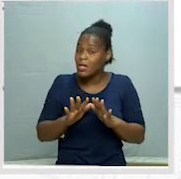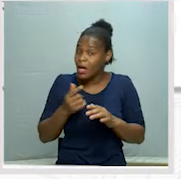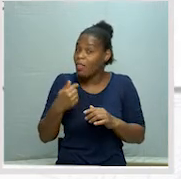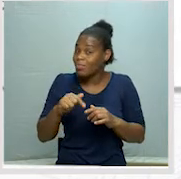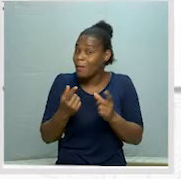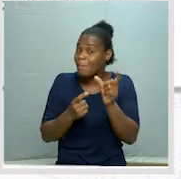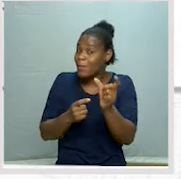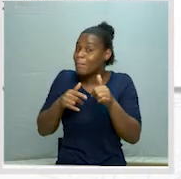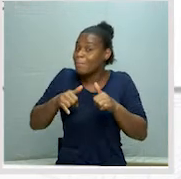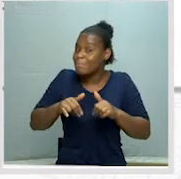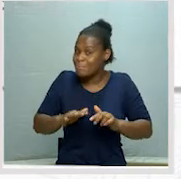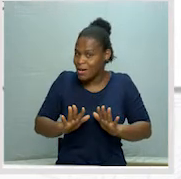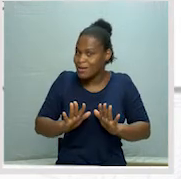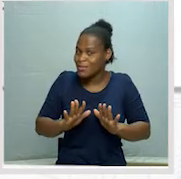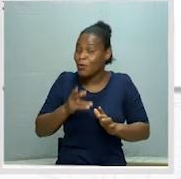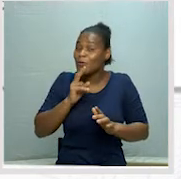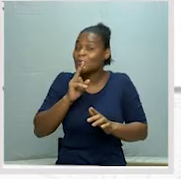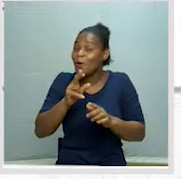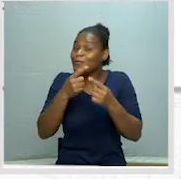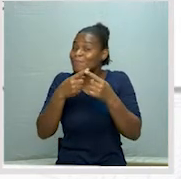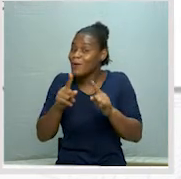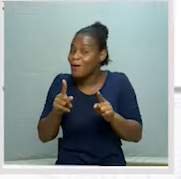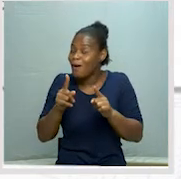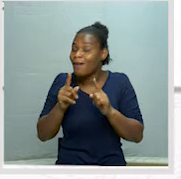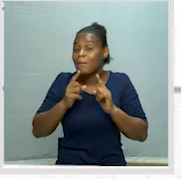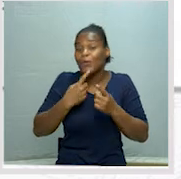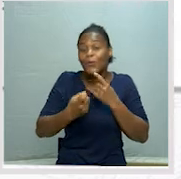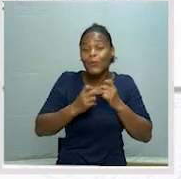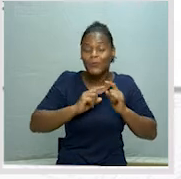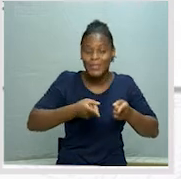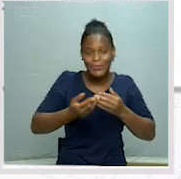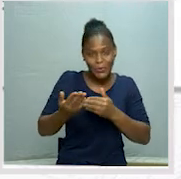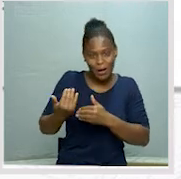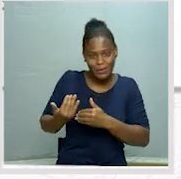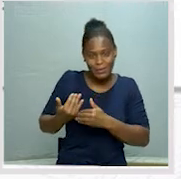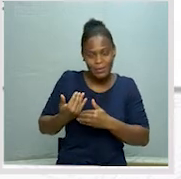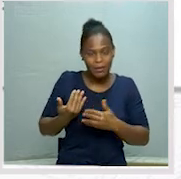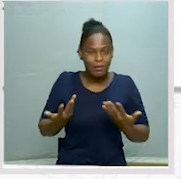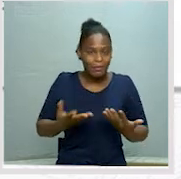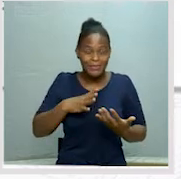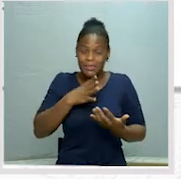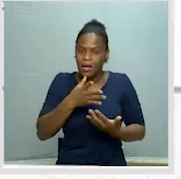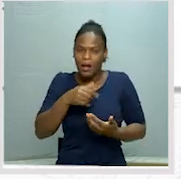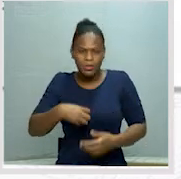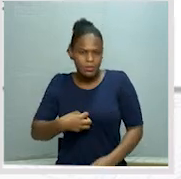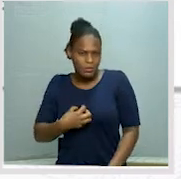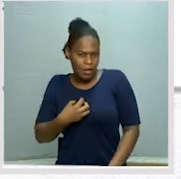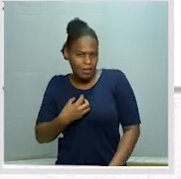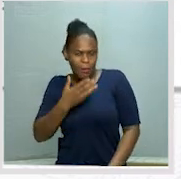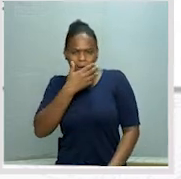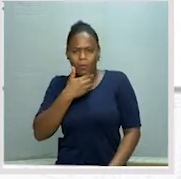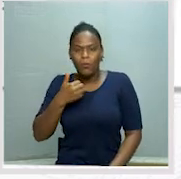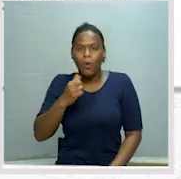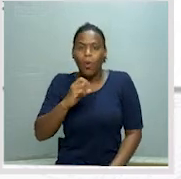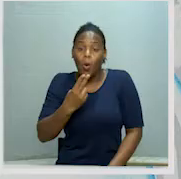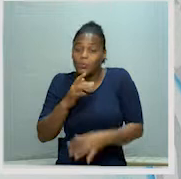aí, já começamos a encontrar a resposta da questão de partida, que será que o sentimento estético ou